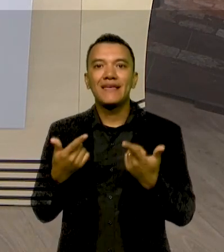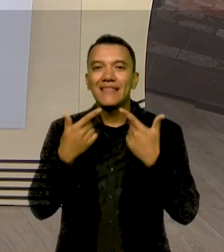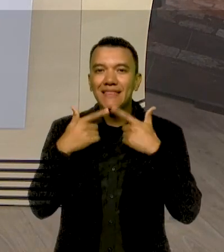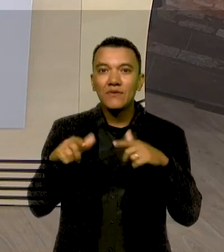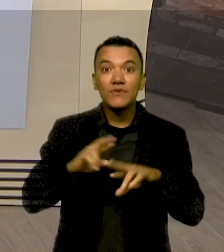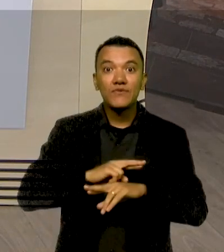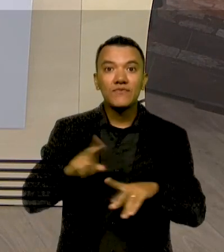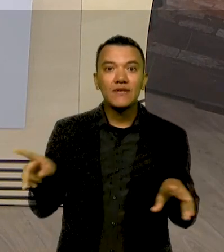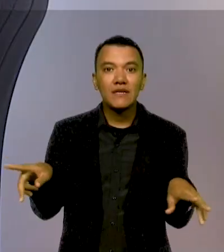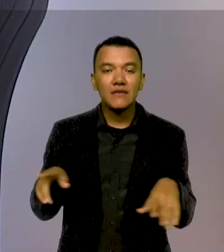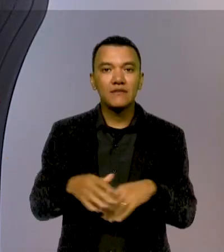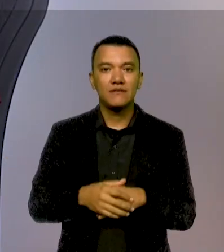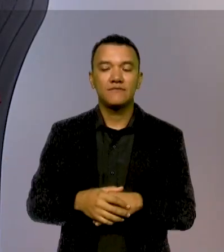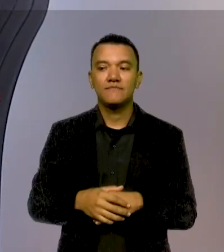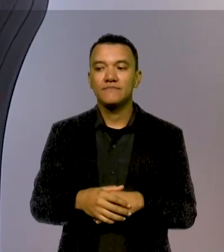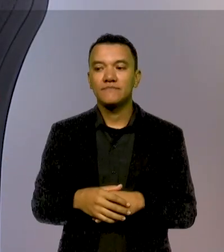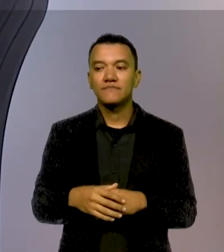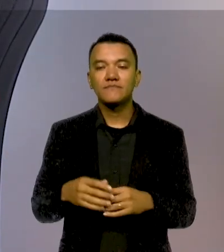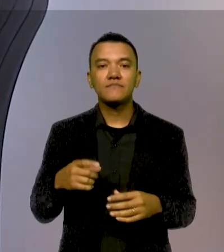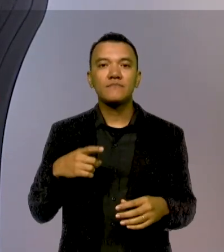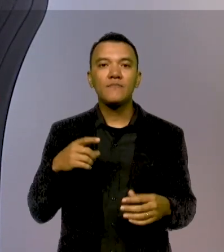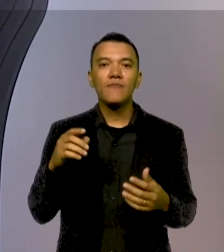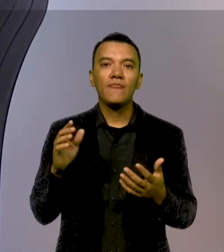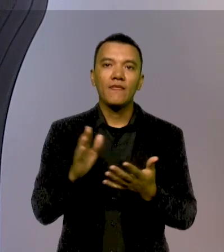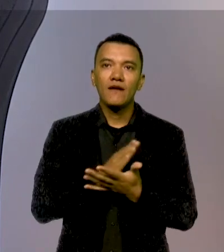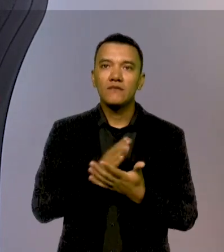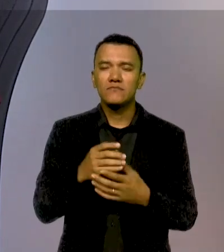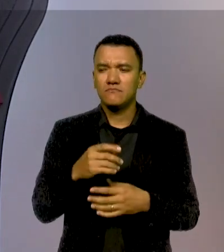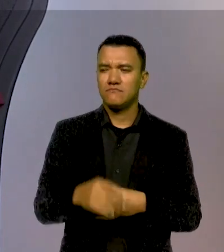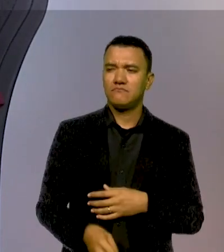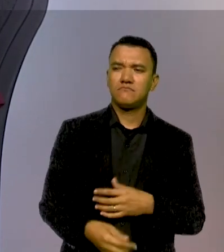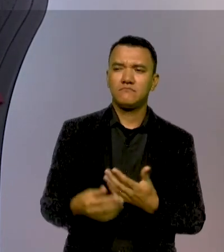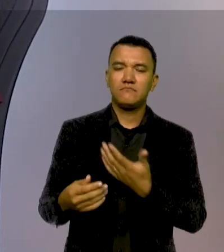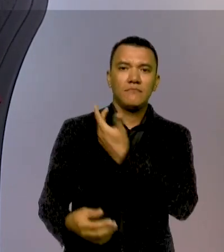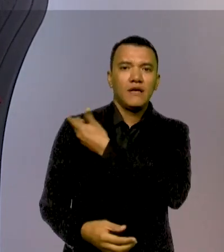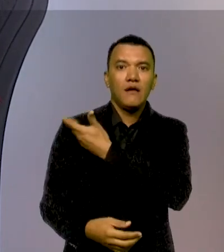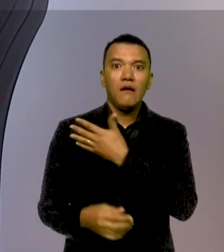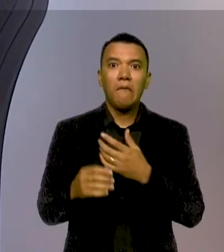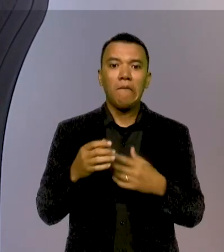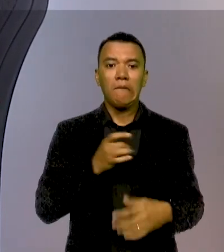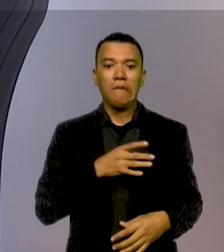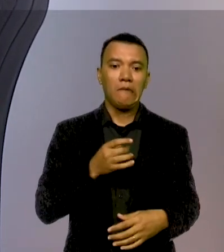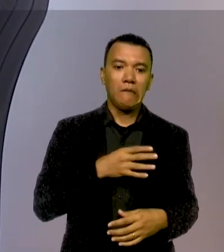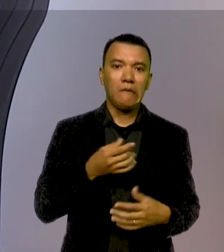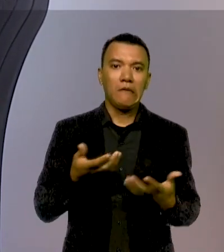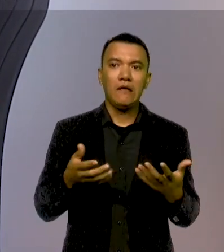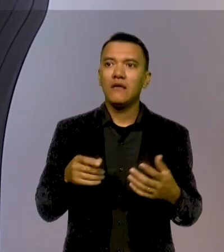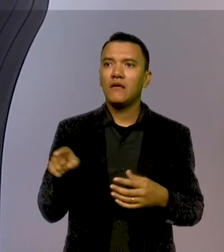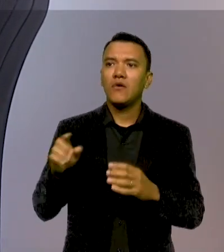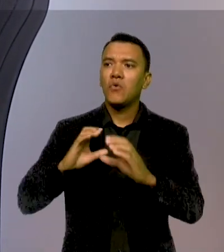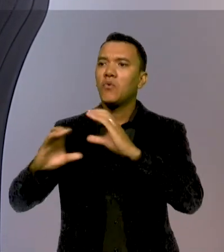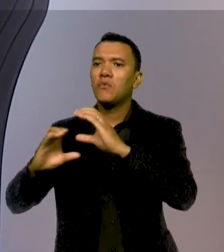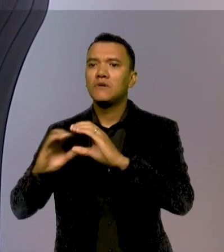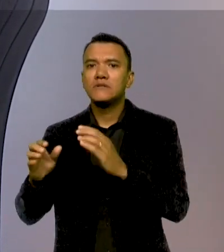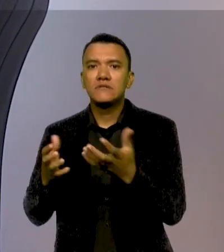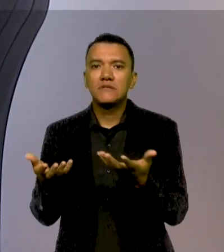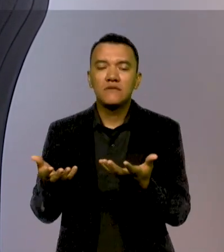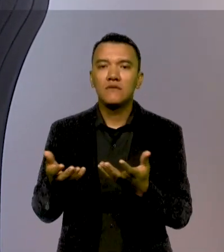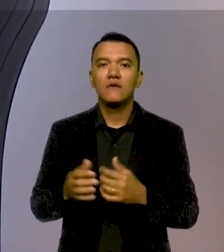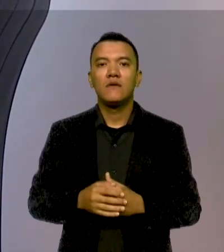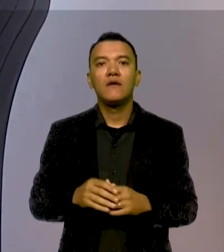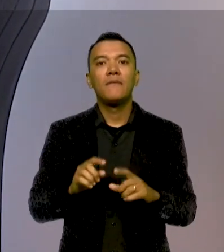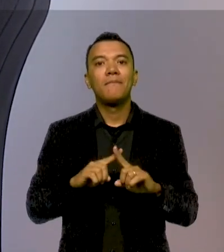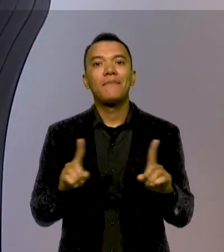diferente, ainda sofre alguns estigma, a família tem medo, a gente não vai saber se comunicar com ele, mas se